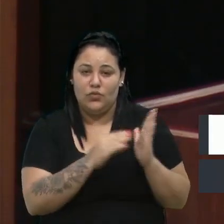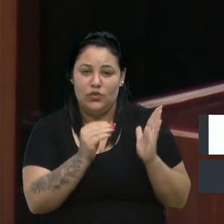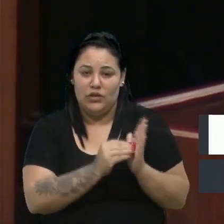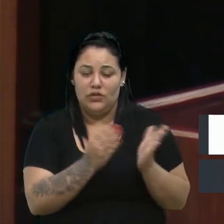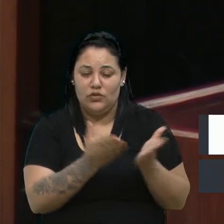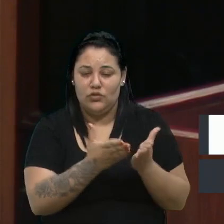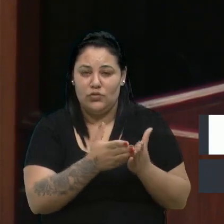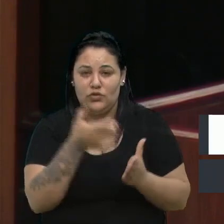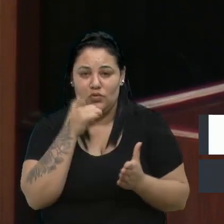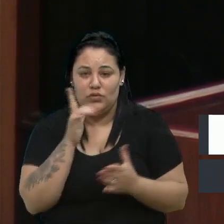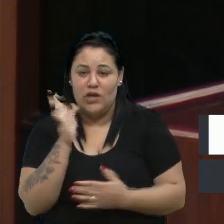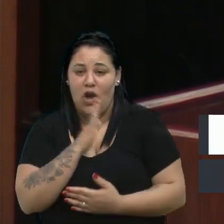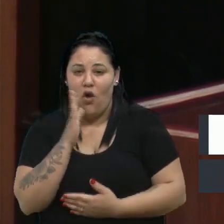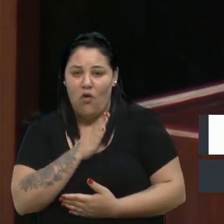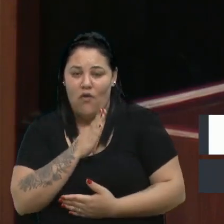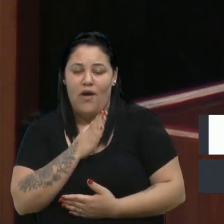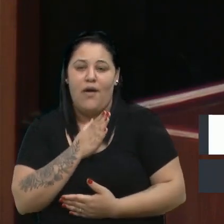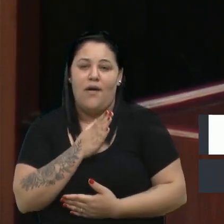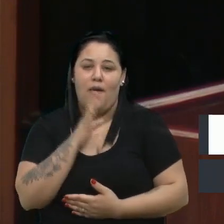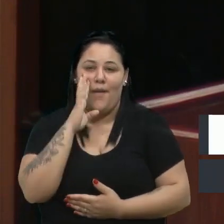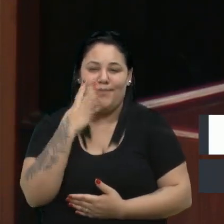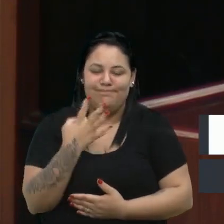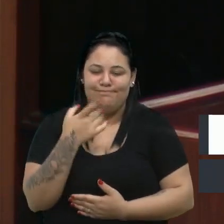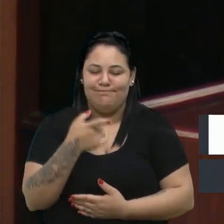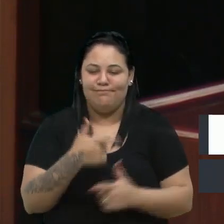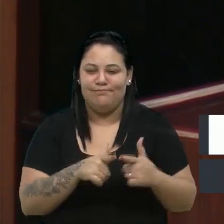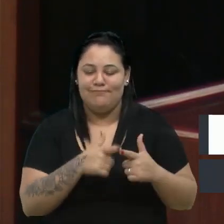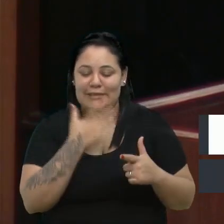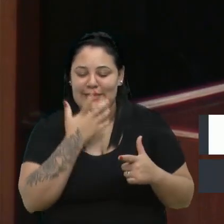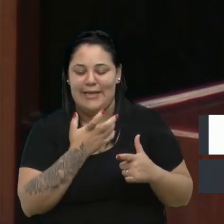curto prazo esse problema seríssimo que hoje estamos